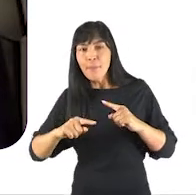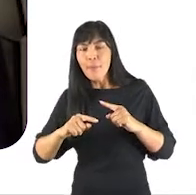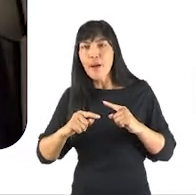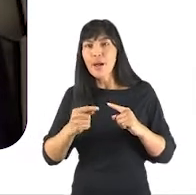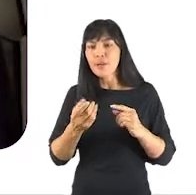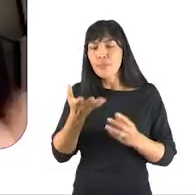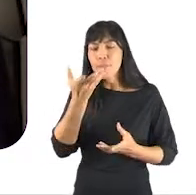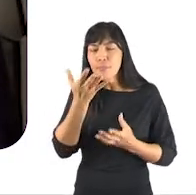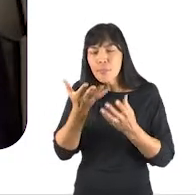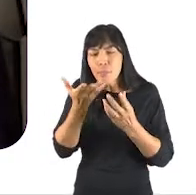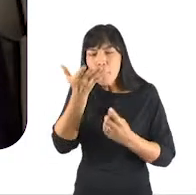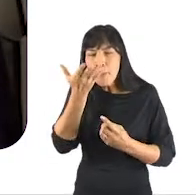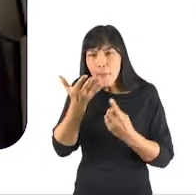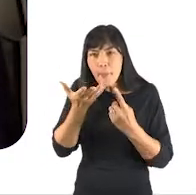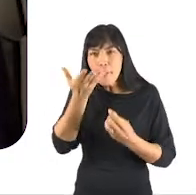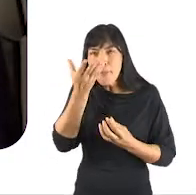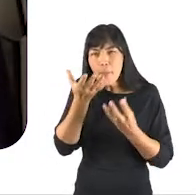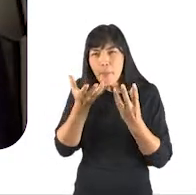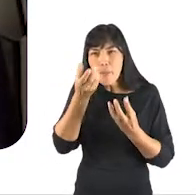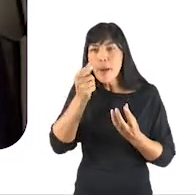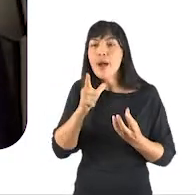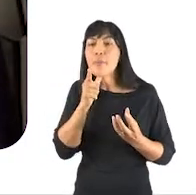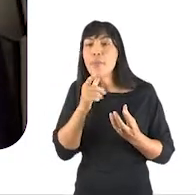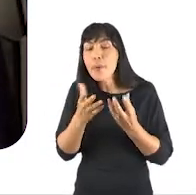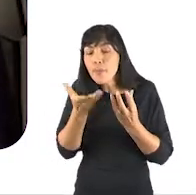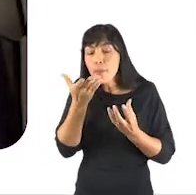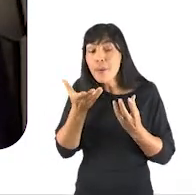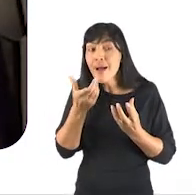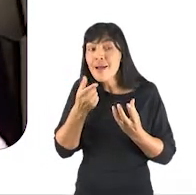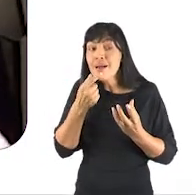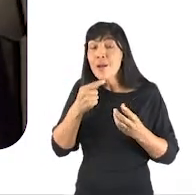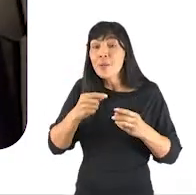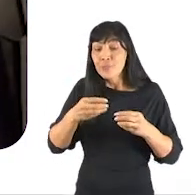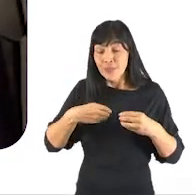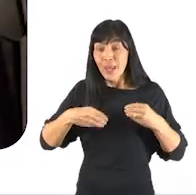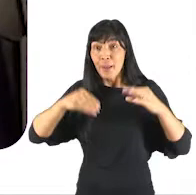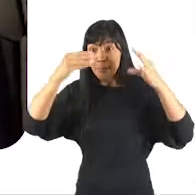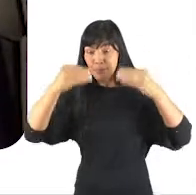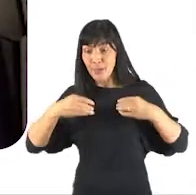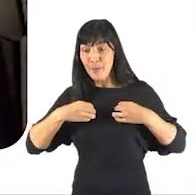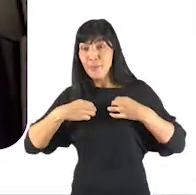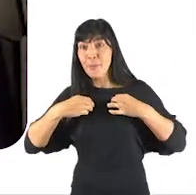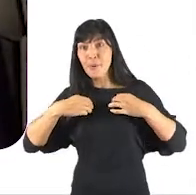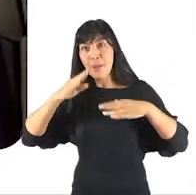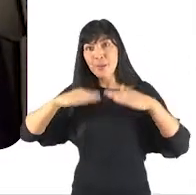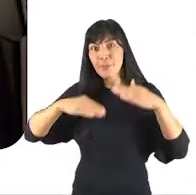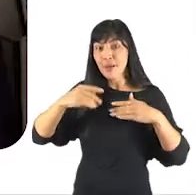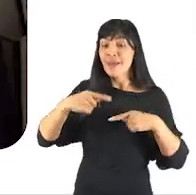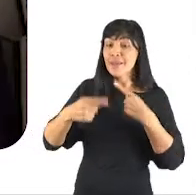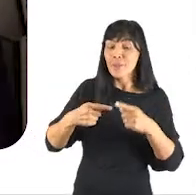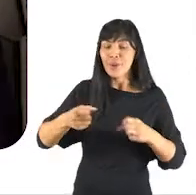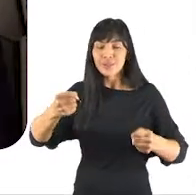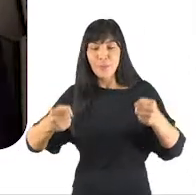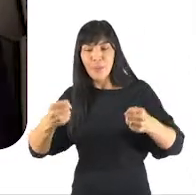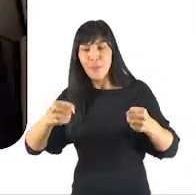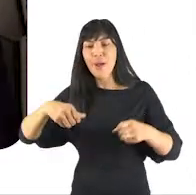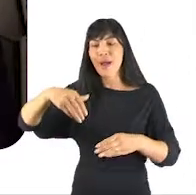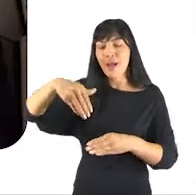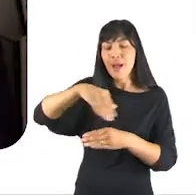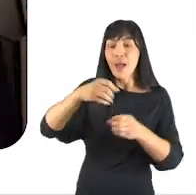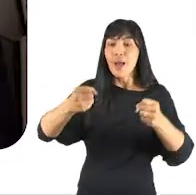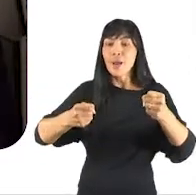inicialmente para ser utilizado nas indústrias têxteis, mas rapidamente a gente usou isso para as locomotivas, para os